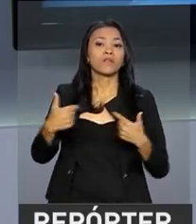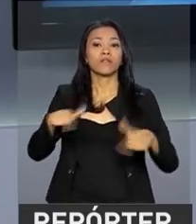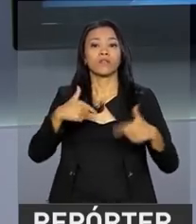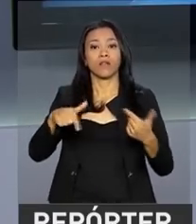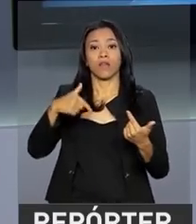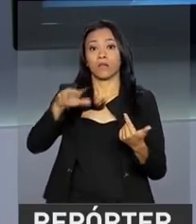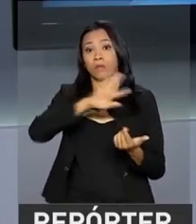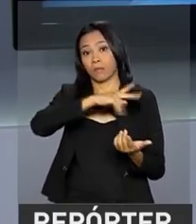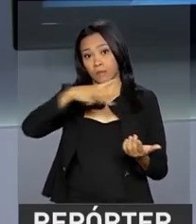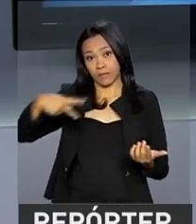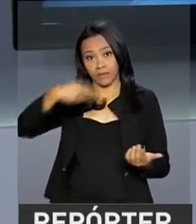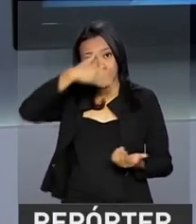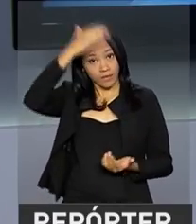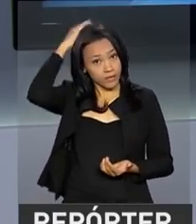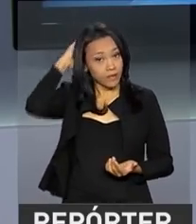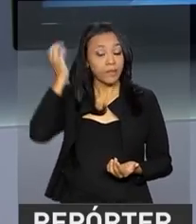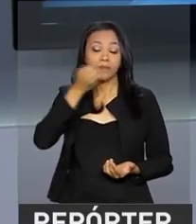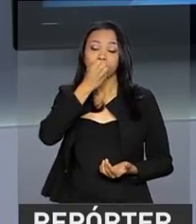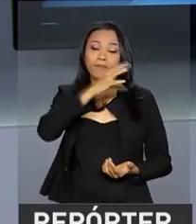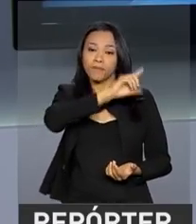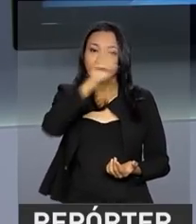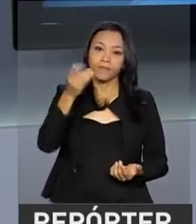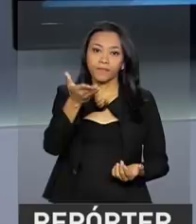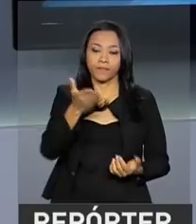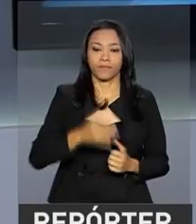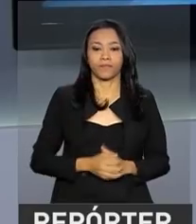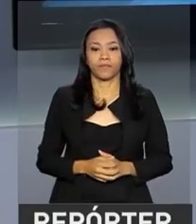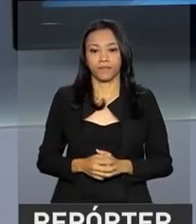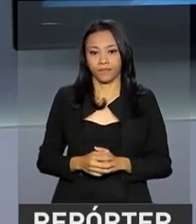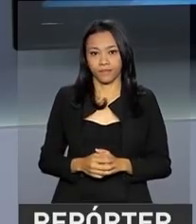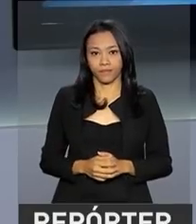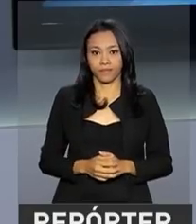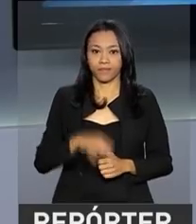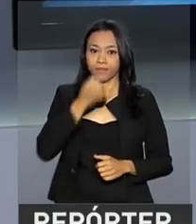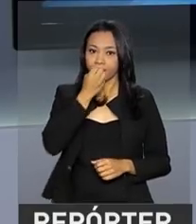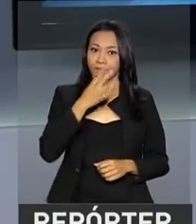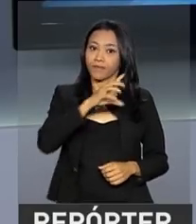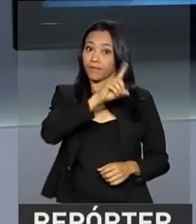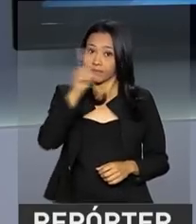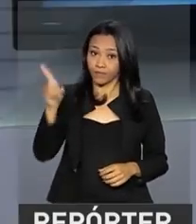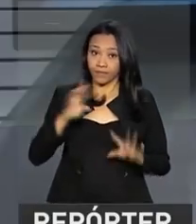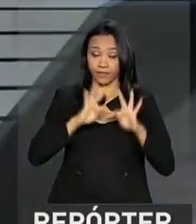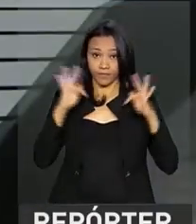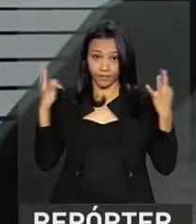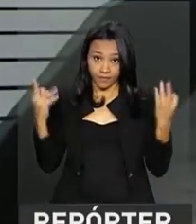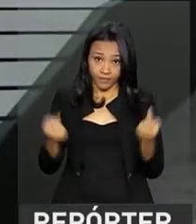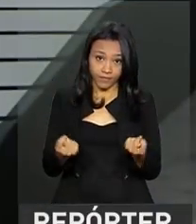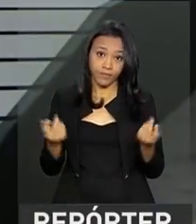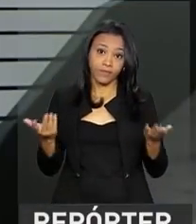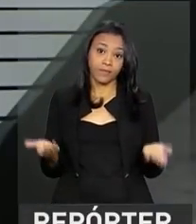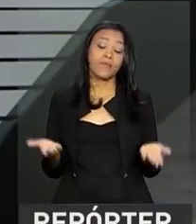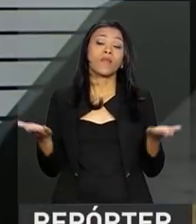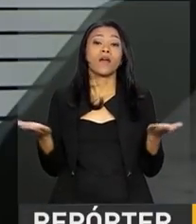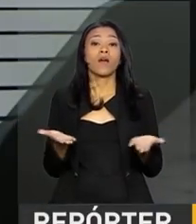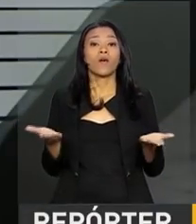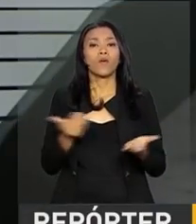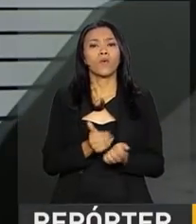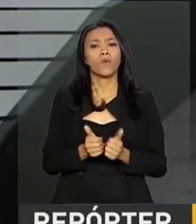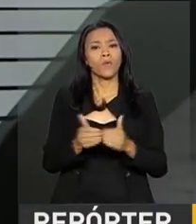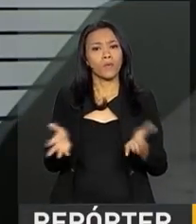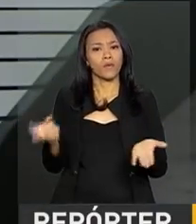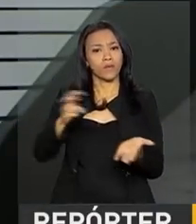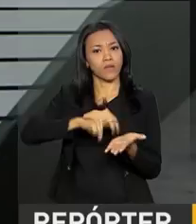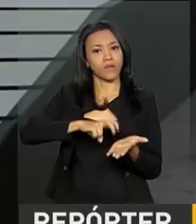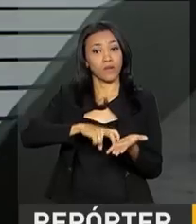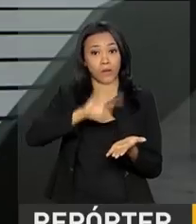temer olá cleide bom dia pra você bom dia tá essa bom dia a todos agora no início da manhã o presidente